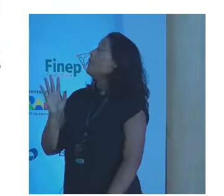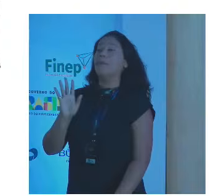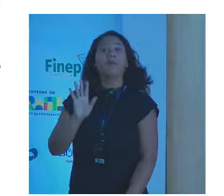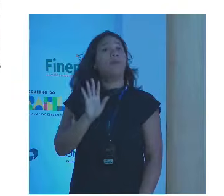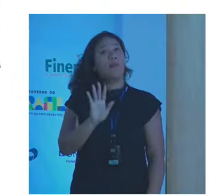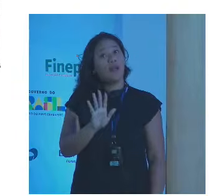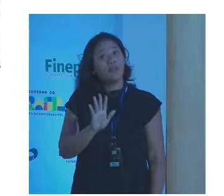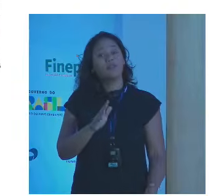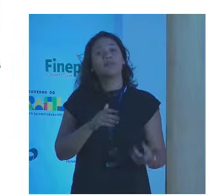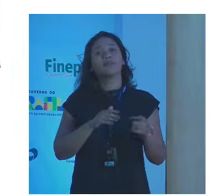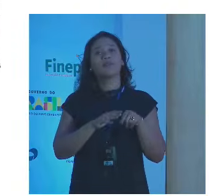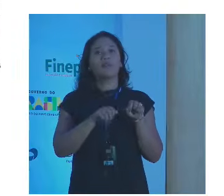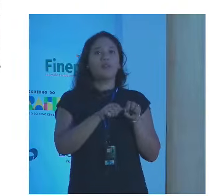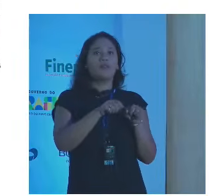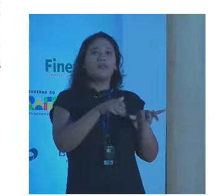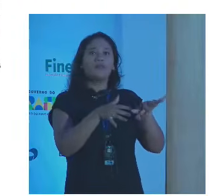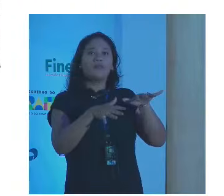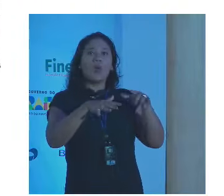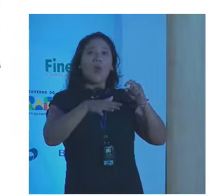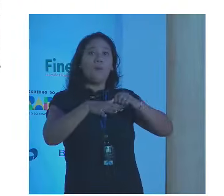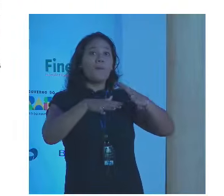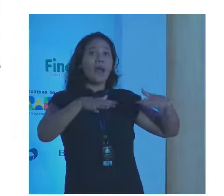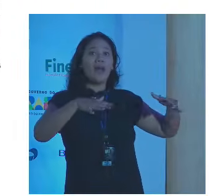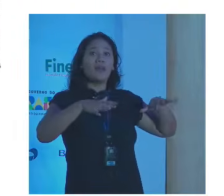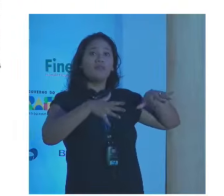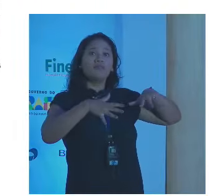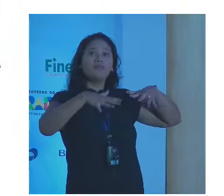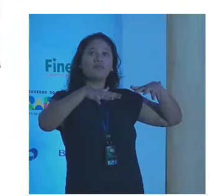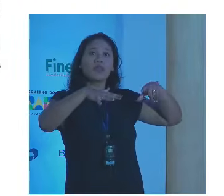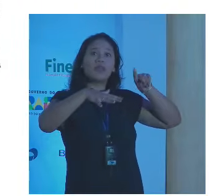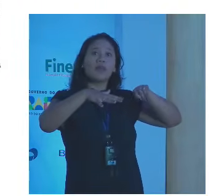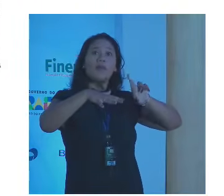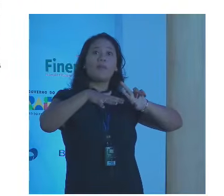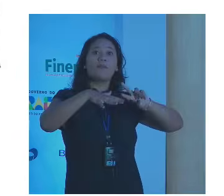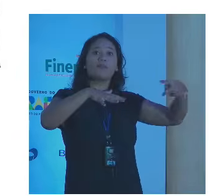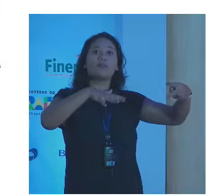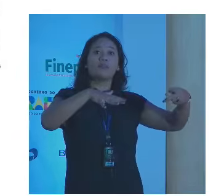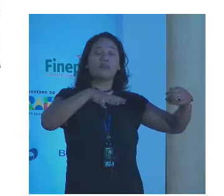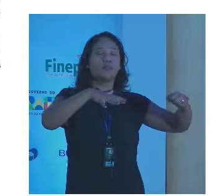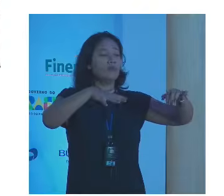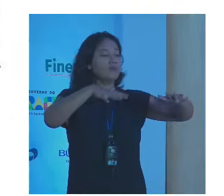mas, com o nível do mar subindo, esse balanço pode mudar, né?